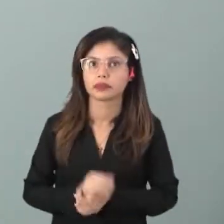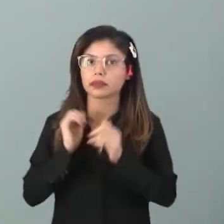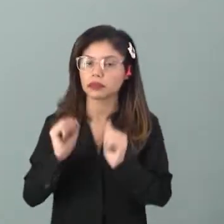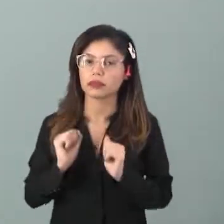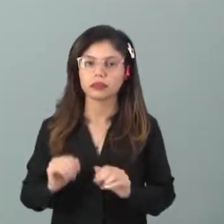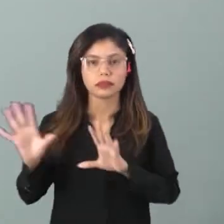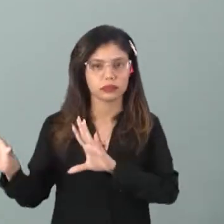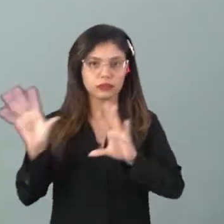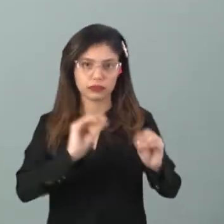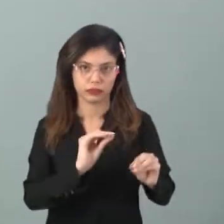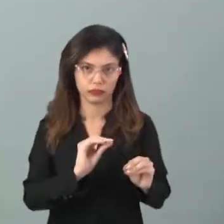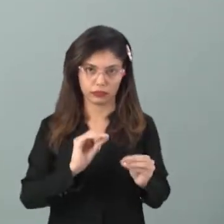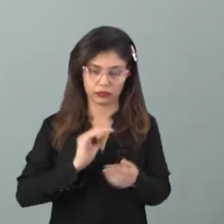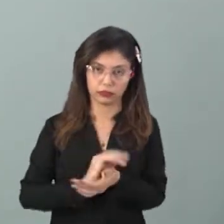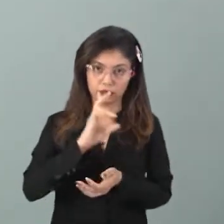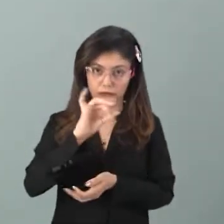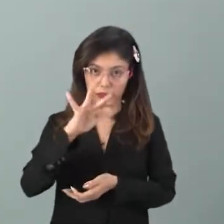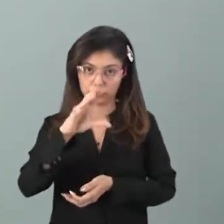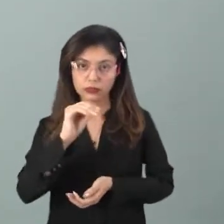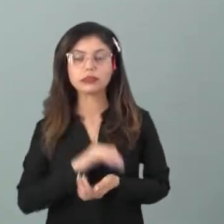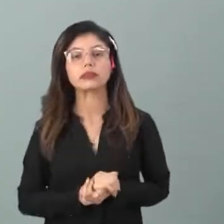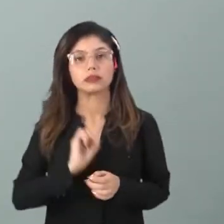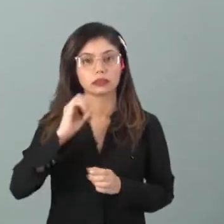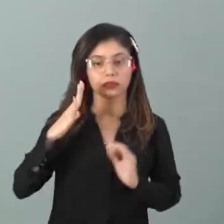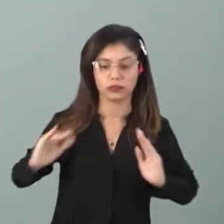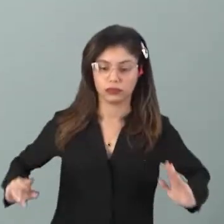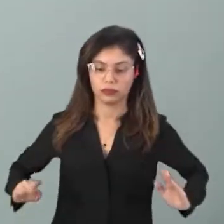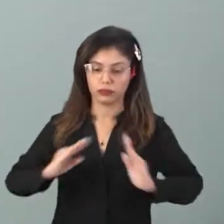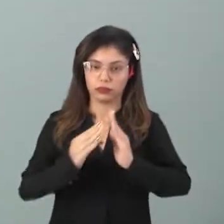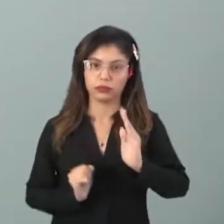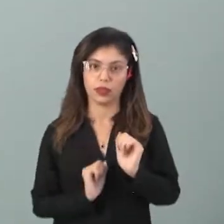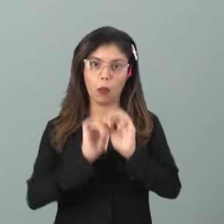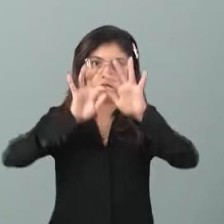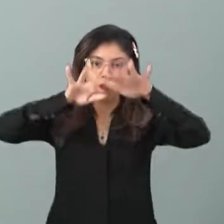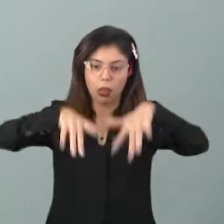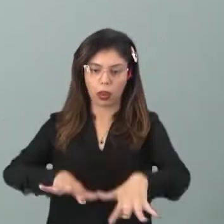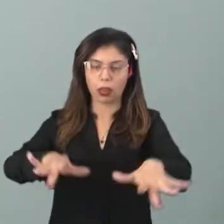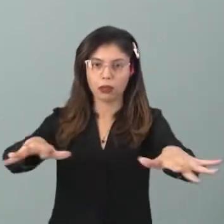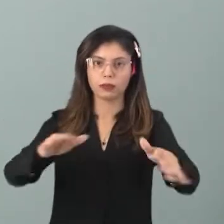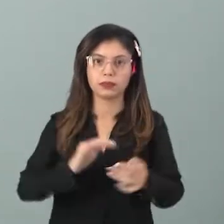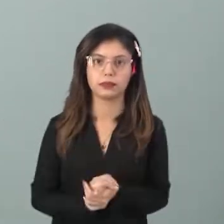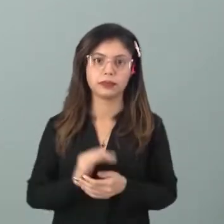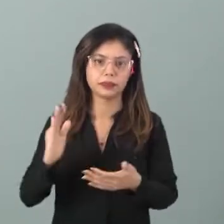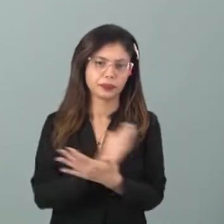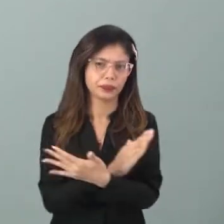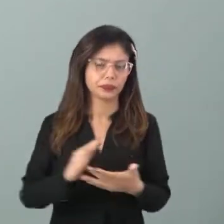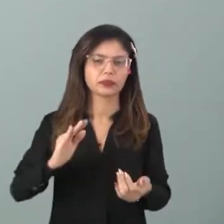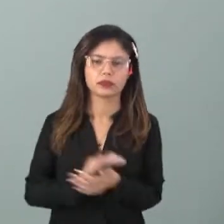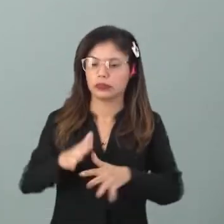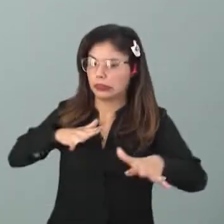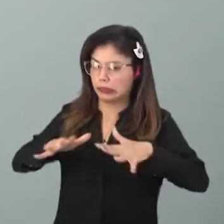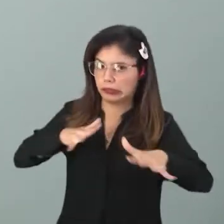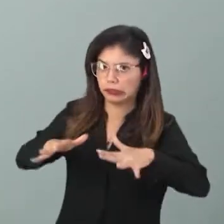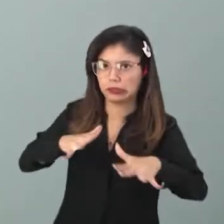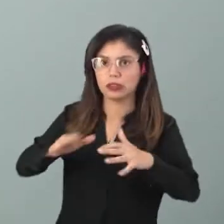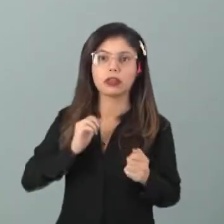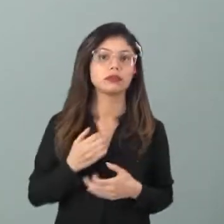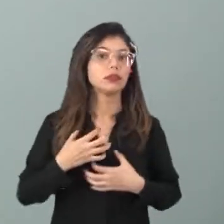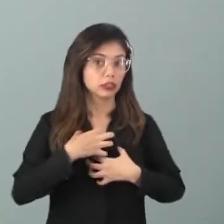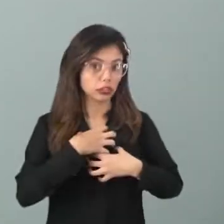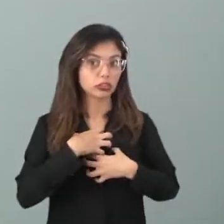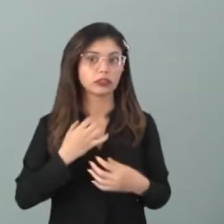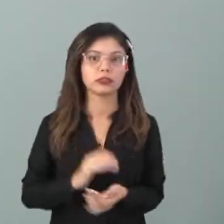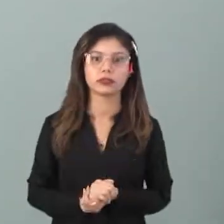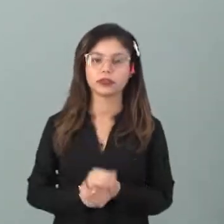ser através da atividade sísmica ou da atividade vulcânica, né? Pode ser aí, então, através de alguns tremores que podem ser sentidos.